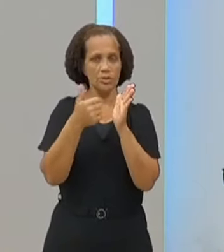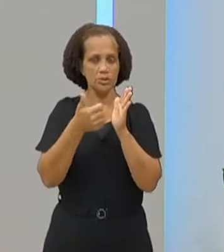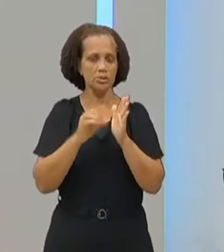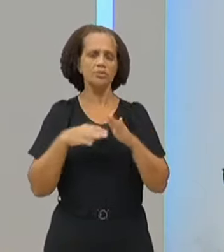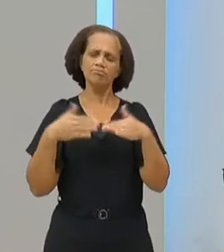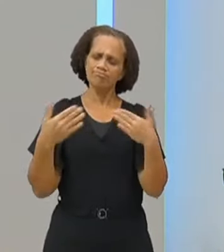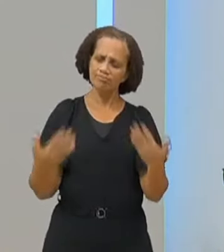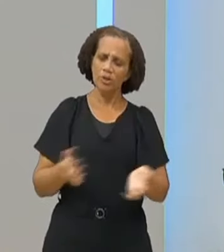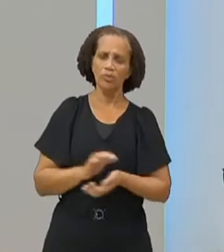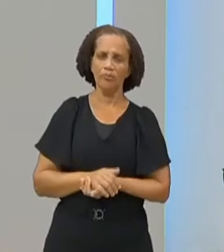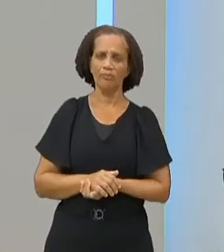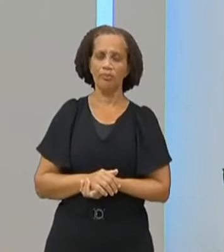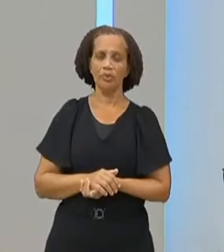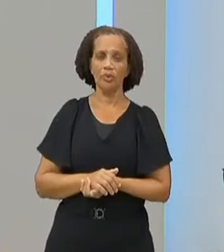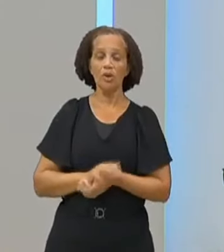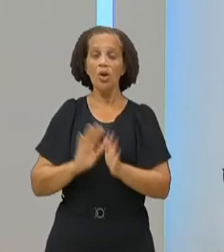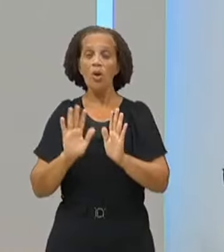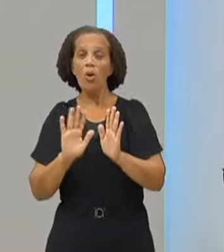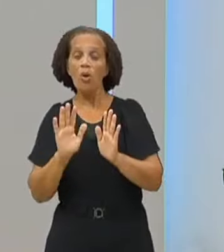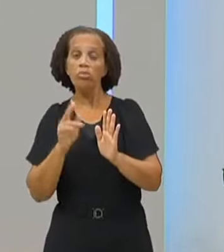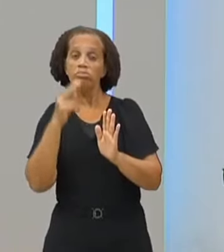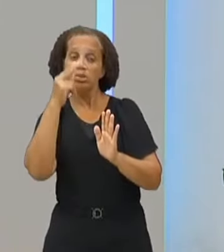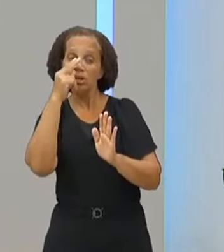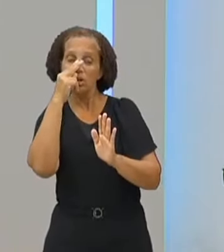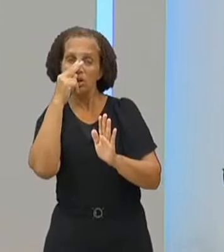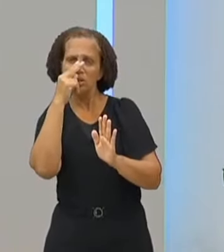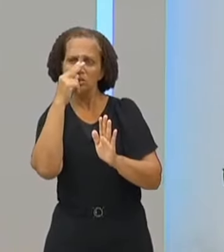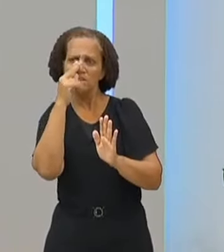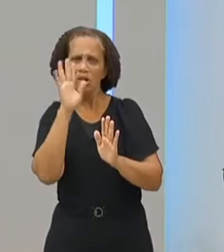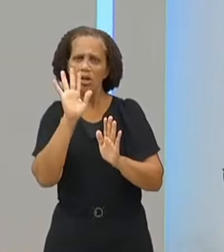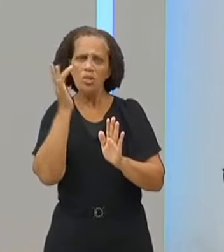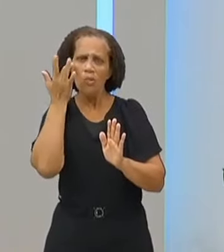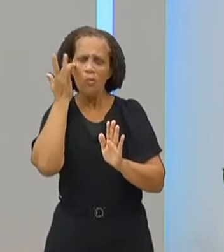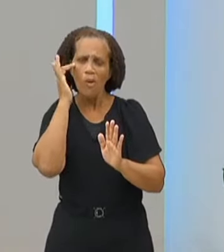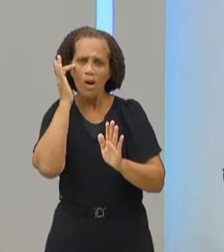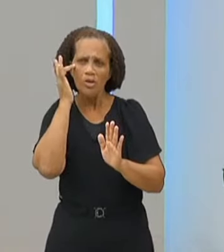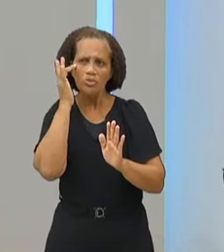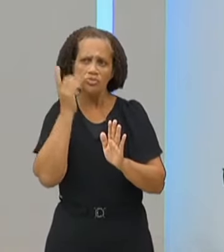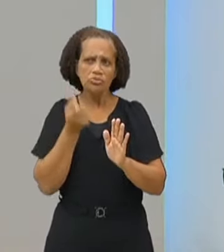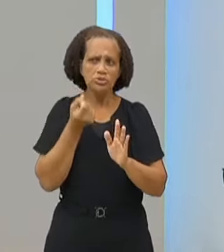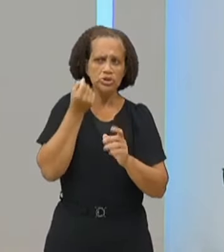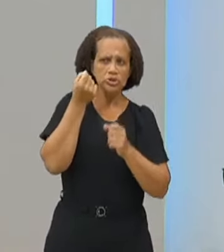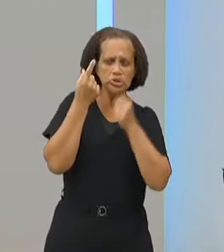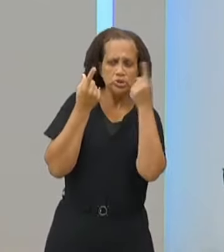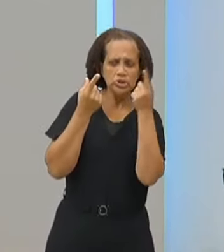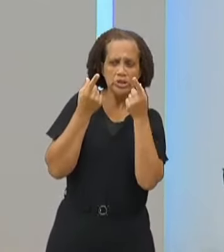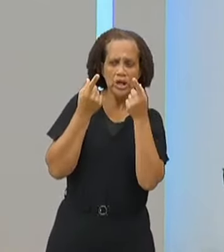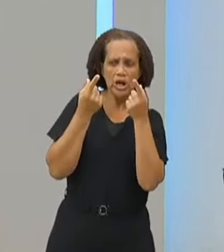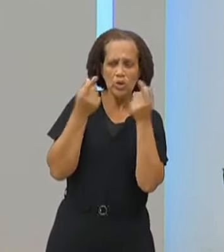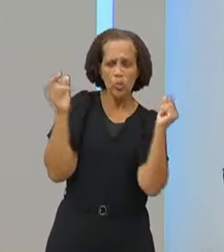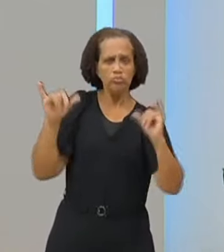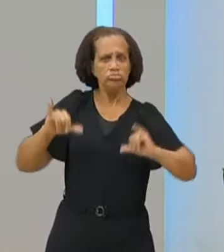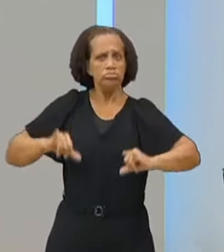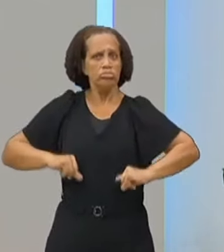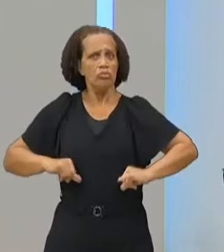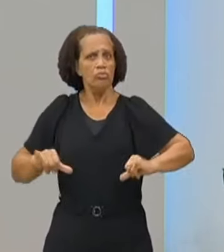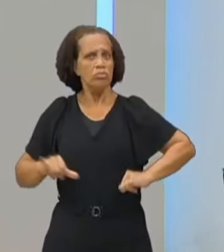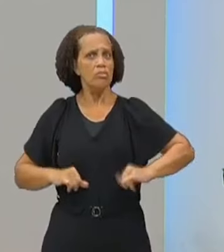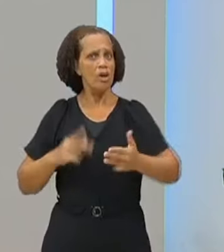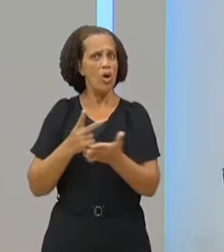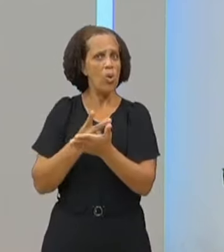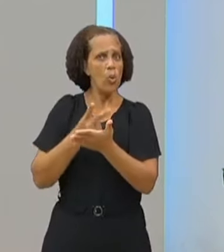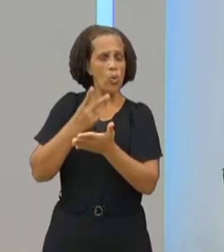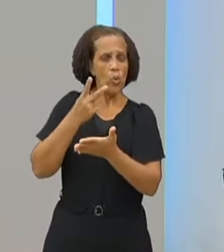Amados, não estranheis a ardente prova que vem sobre vós para vos tentar, como se